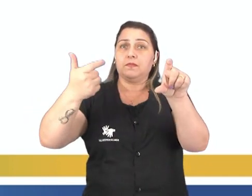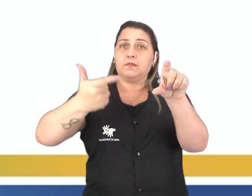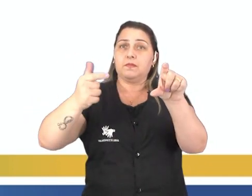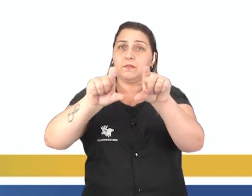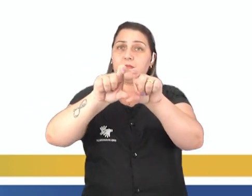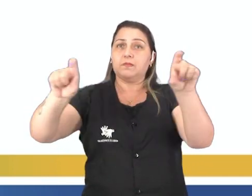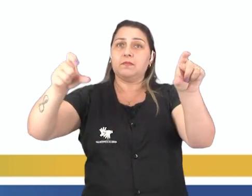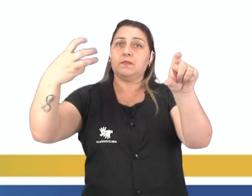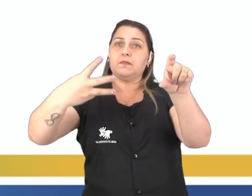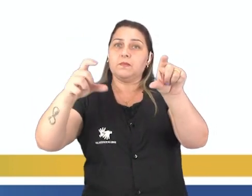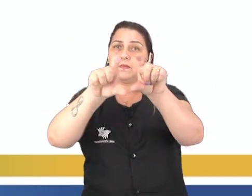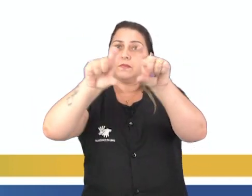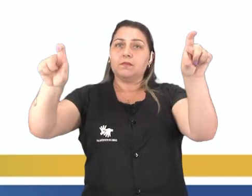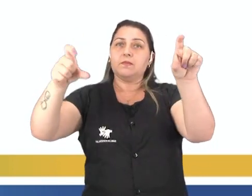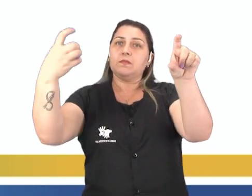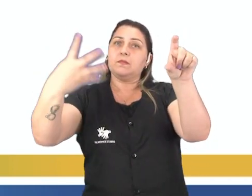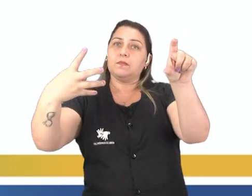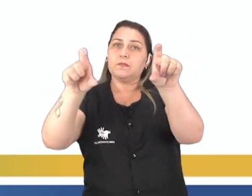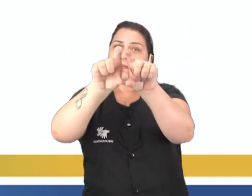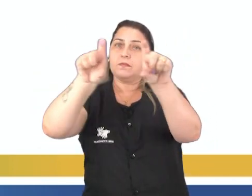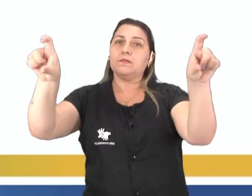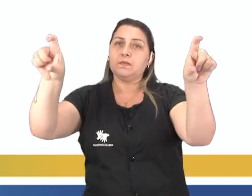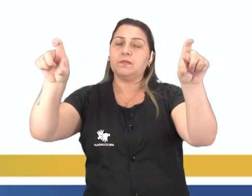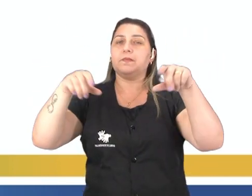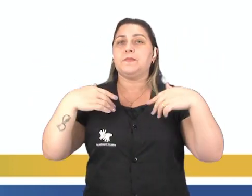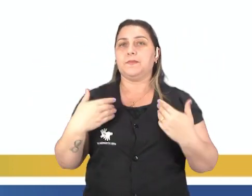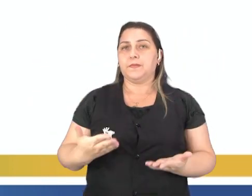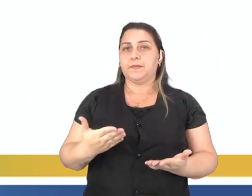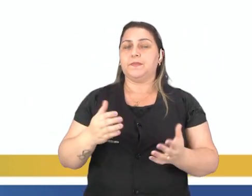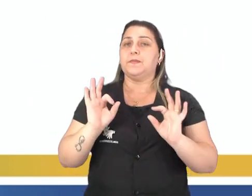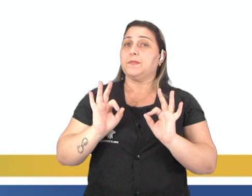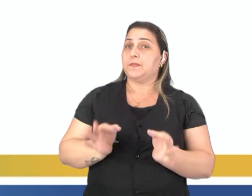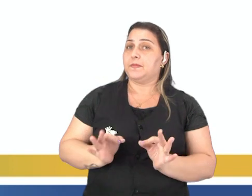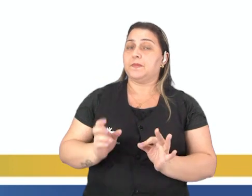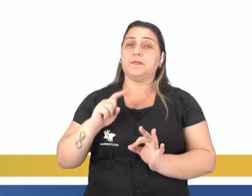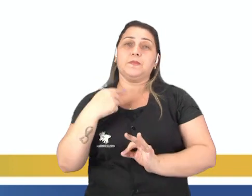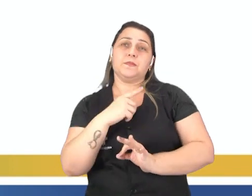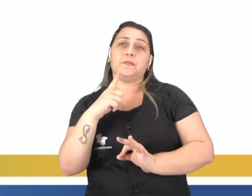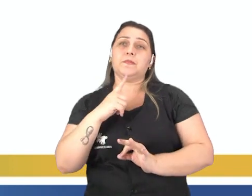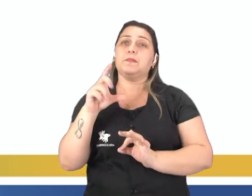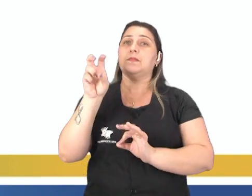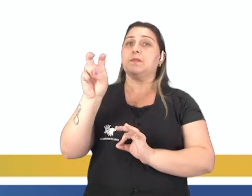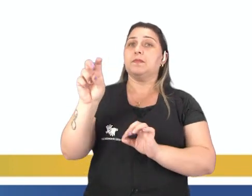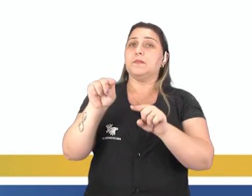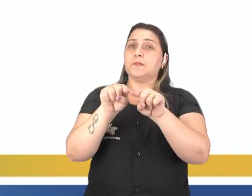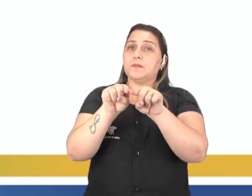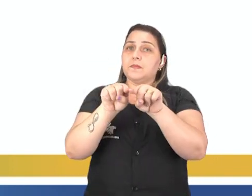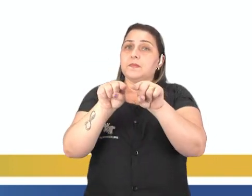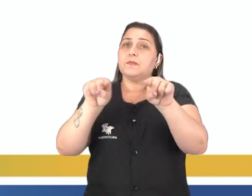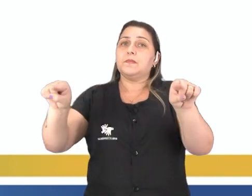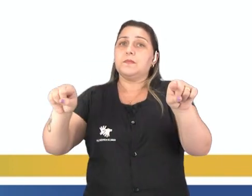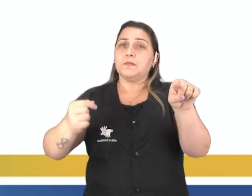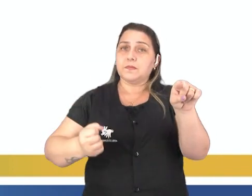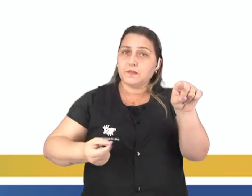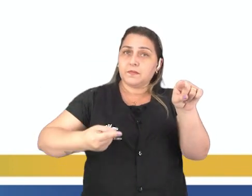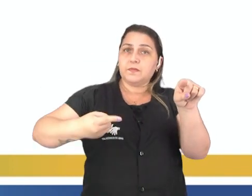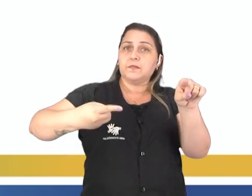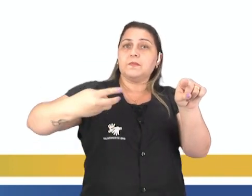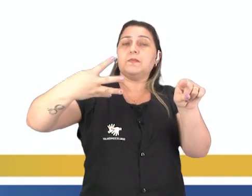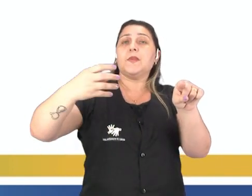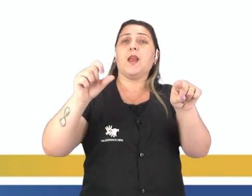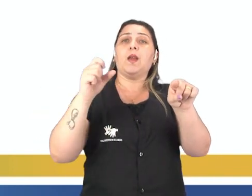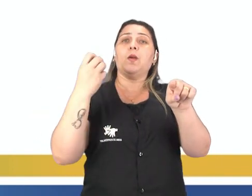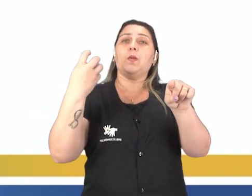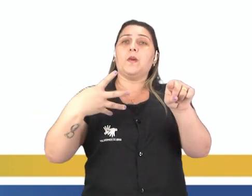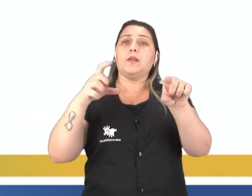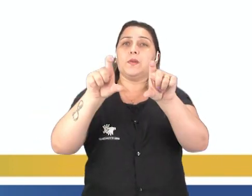segundo espaço, terceiro espaço e quarto espaço, certo? Então nós temos 5 linhas contadas de baixo para cima e